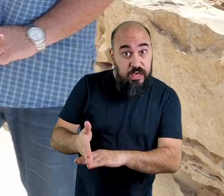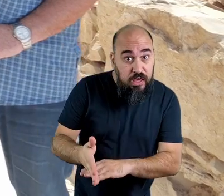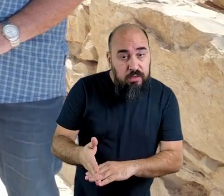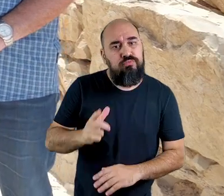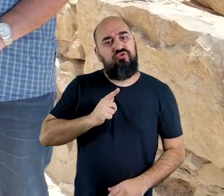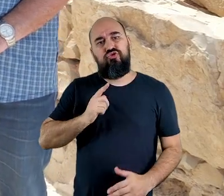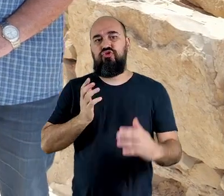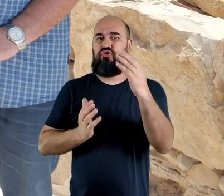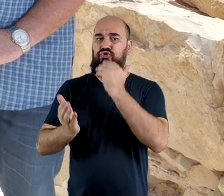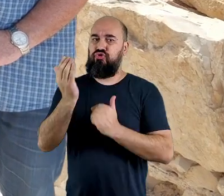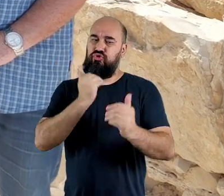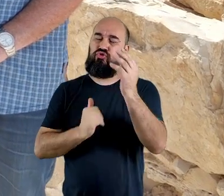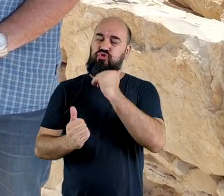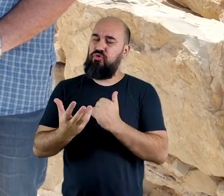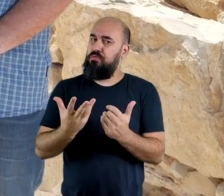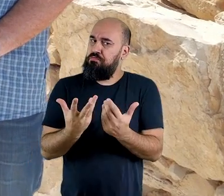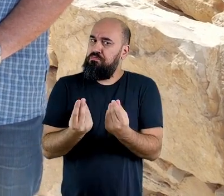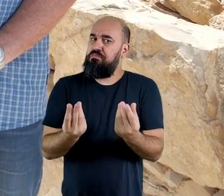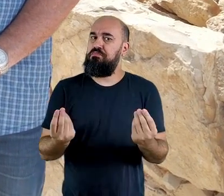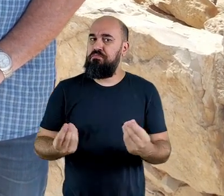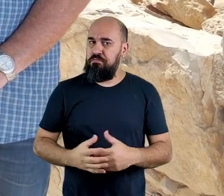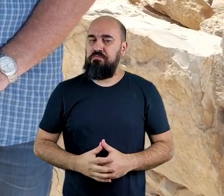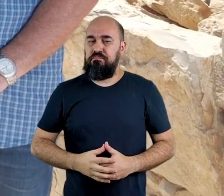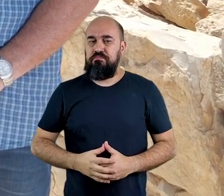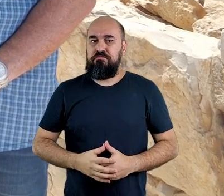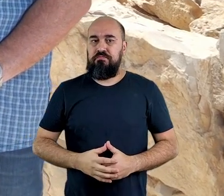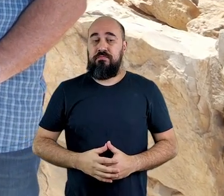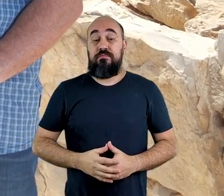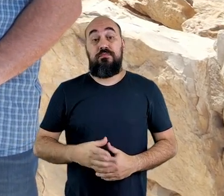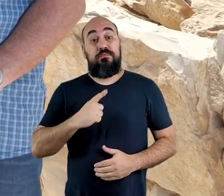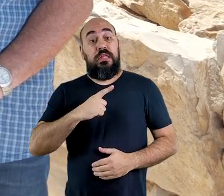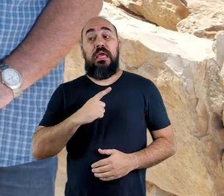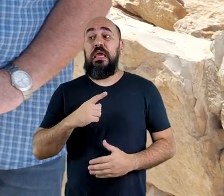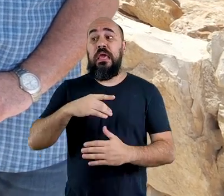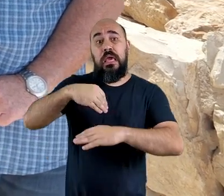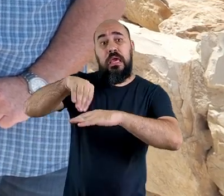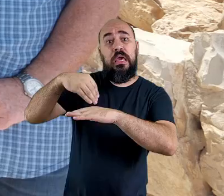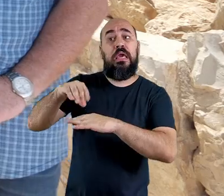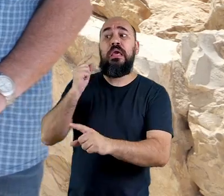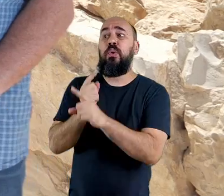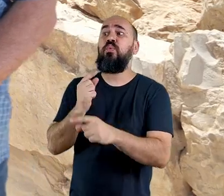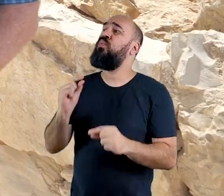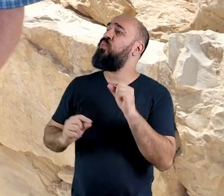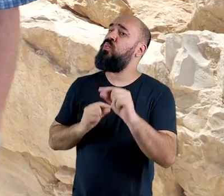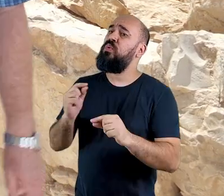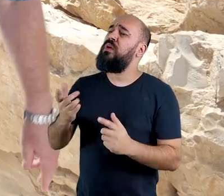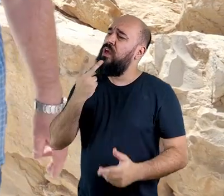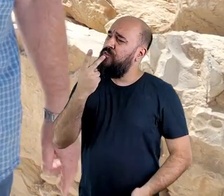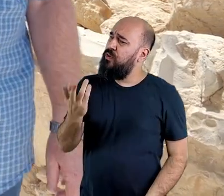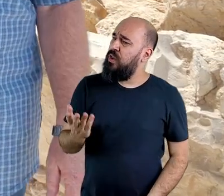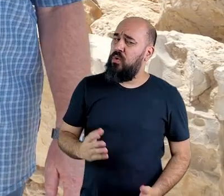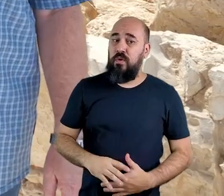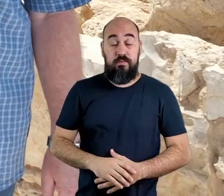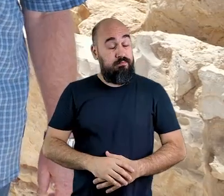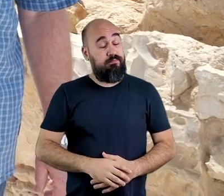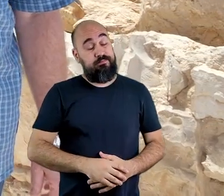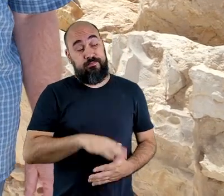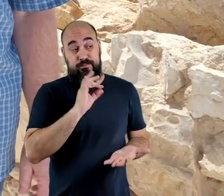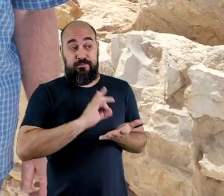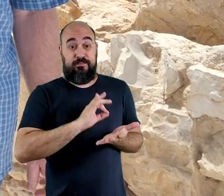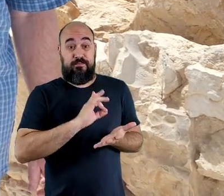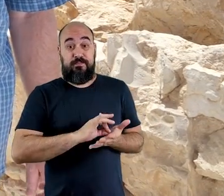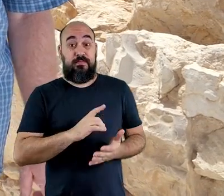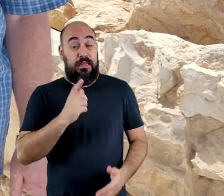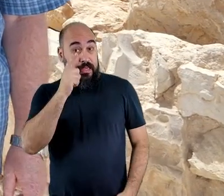que tem uma coisa interessante que os arqueólogos encontraram aqui e agora eu fiquei curioso para saber o que seria. É verdade, é um dos pontos interessantes